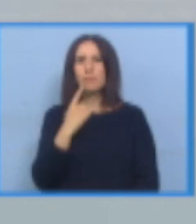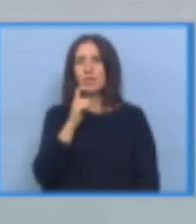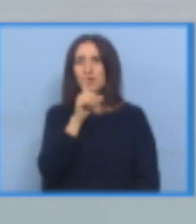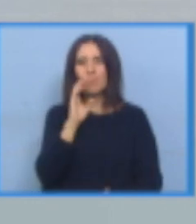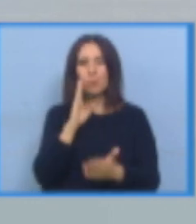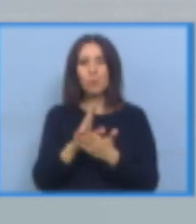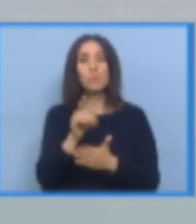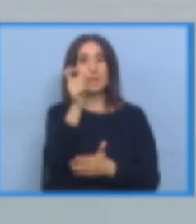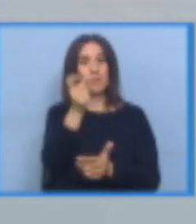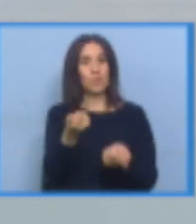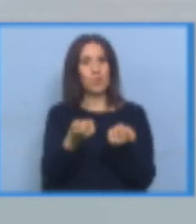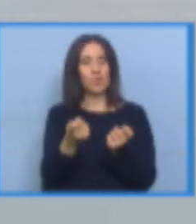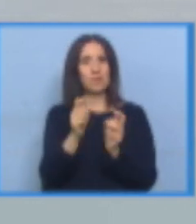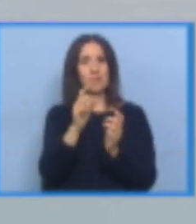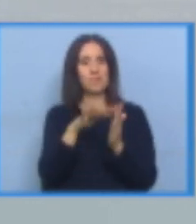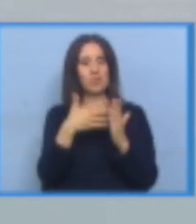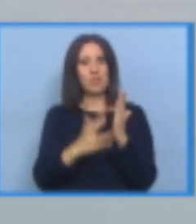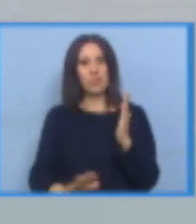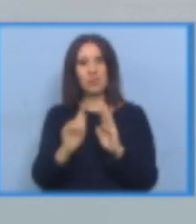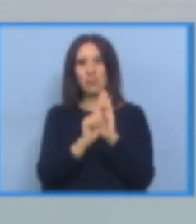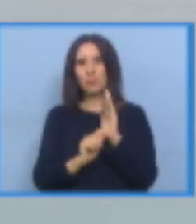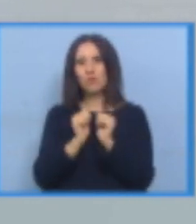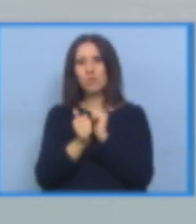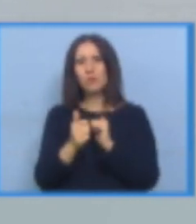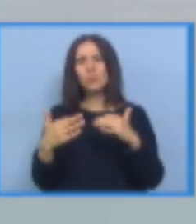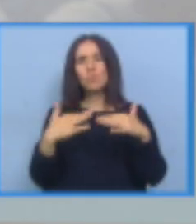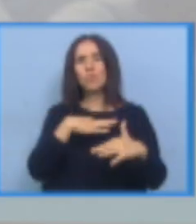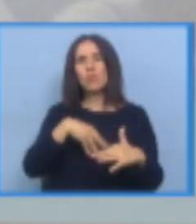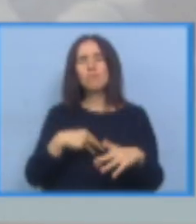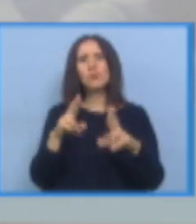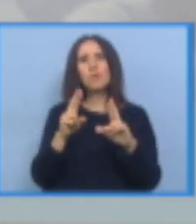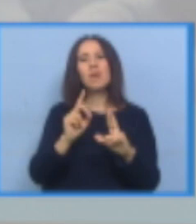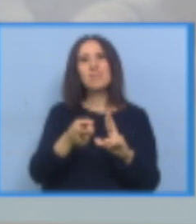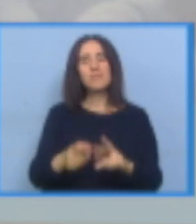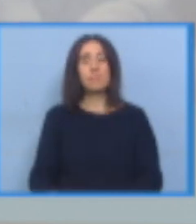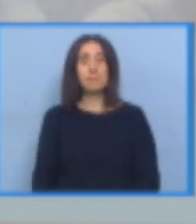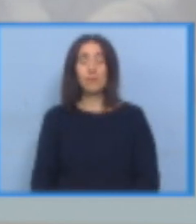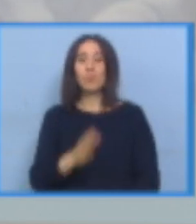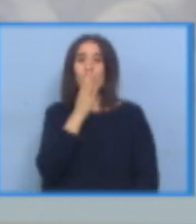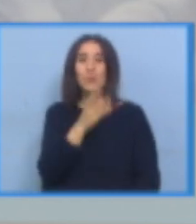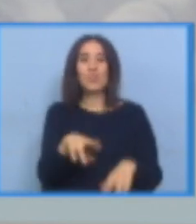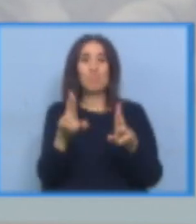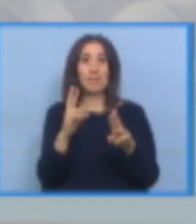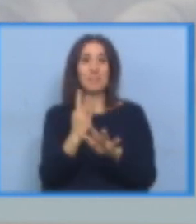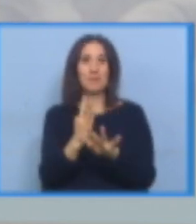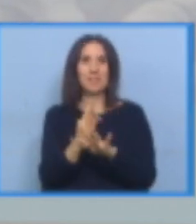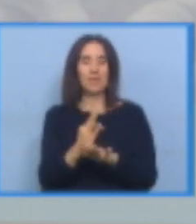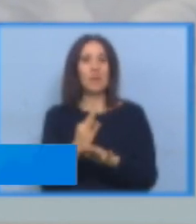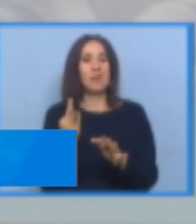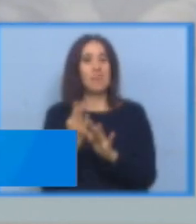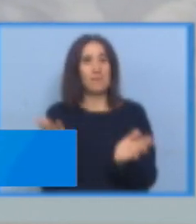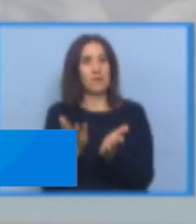Enquanto coordenador deste Plano Nacional de Ética no Desporto, o que é que espera deste Mundial? Bom, tal como eu disse, espero que realmente seja uma celebração